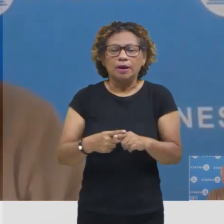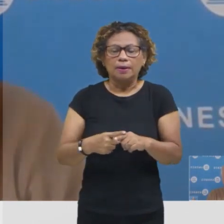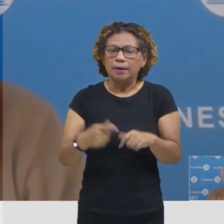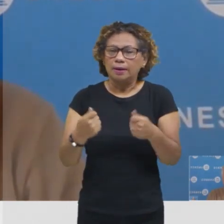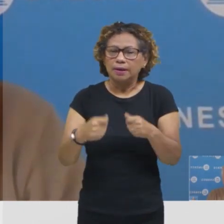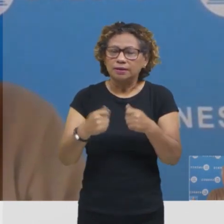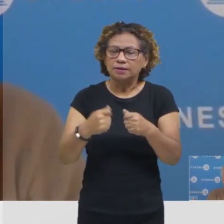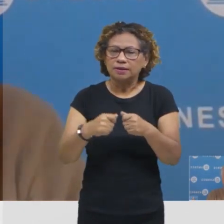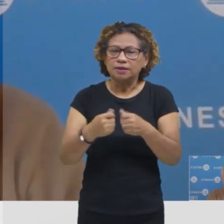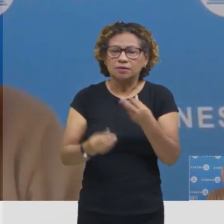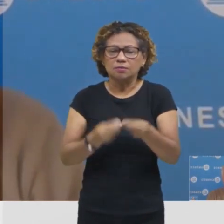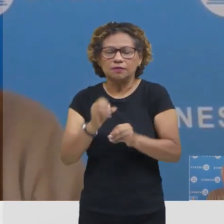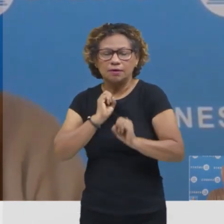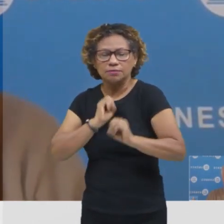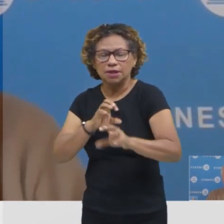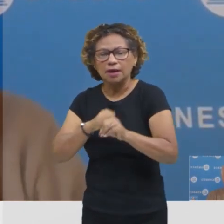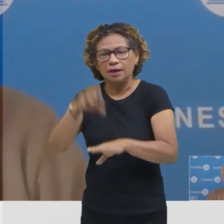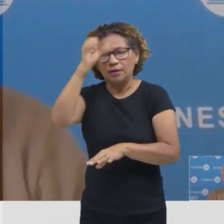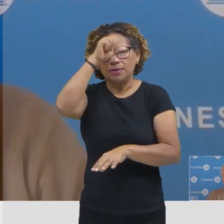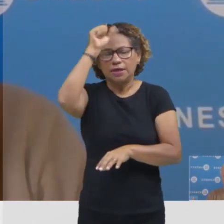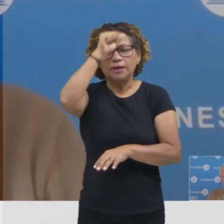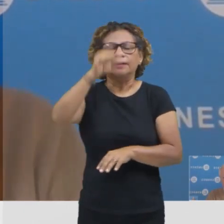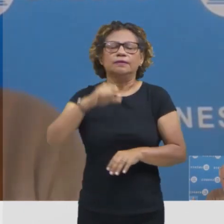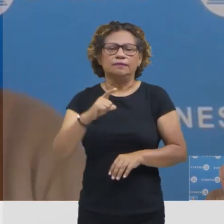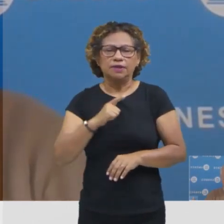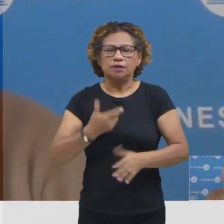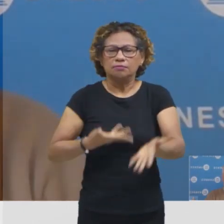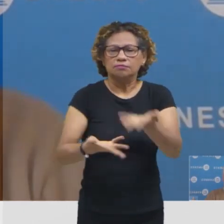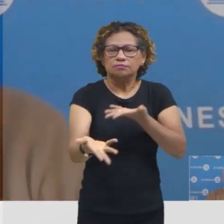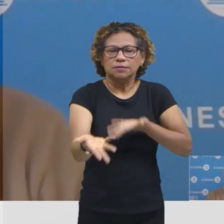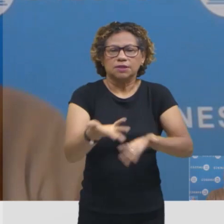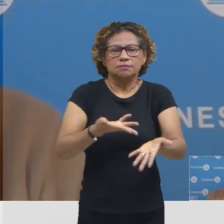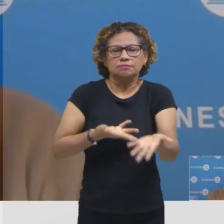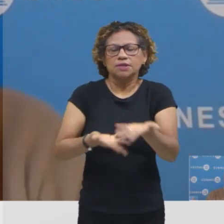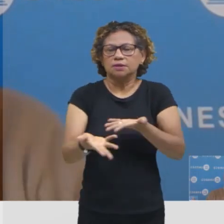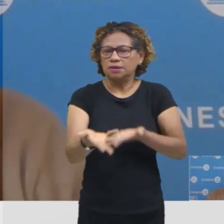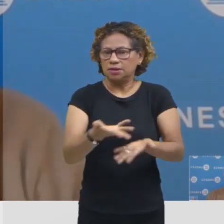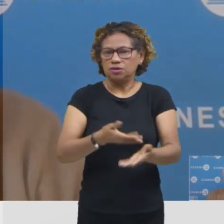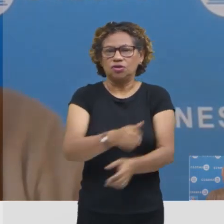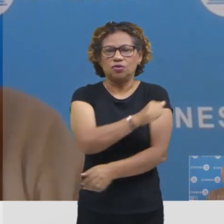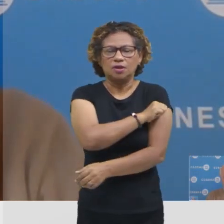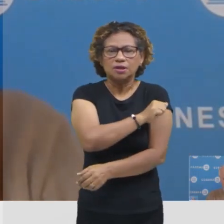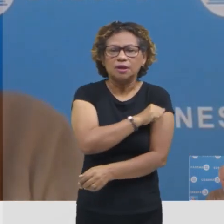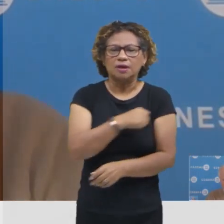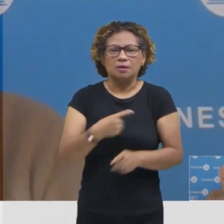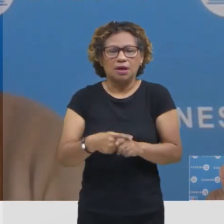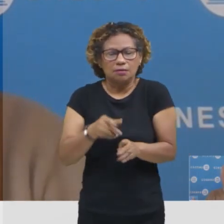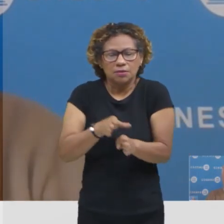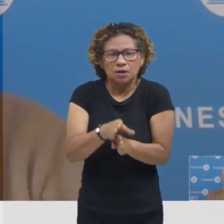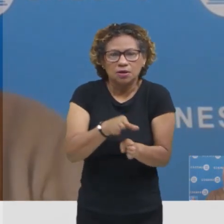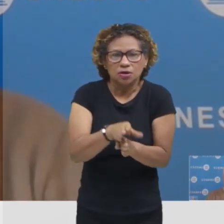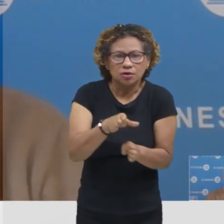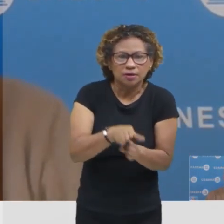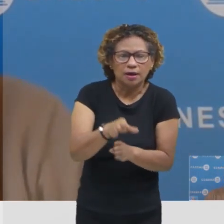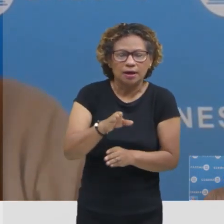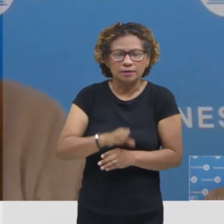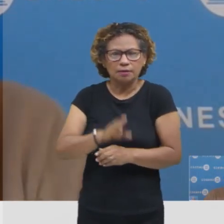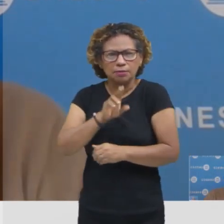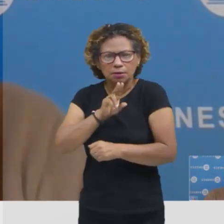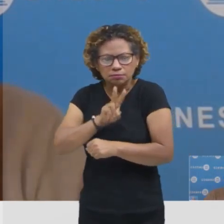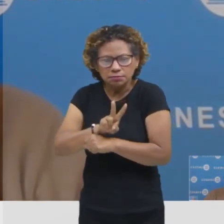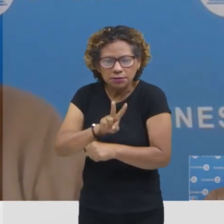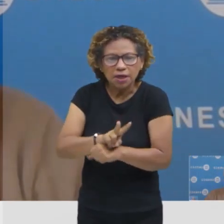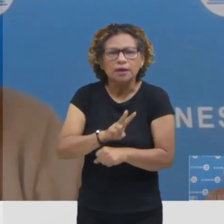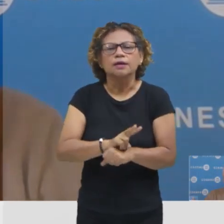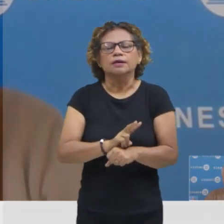que ser capaz de interagir com ele, de o encaminhar, de o orientar, de o supervisionar, de lhe